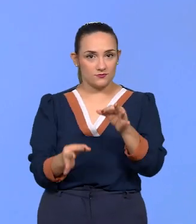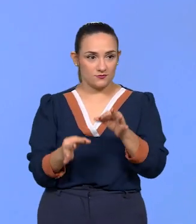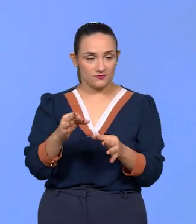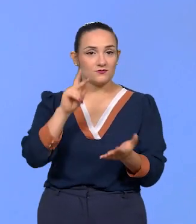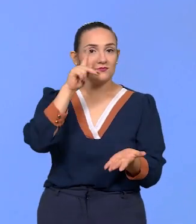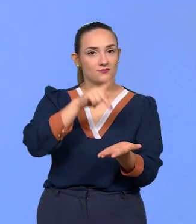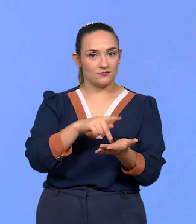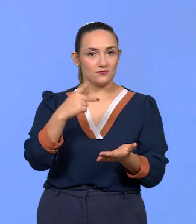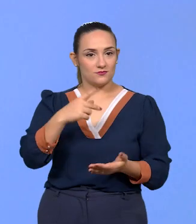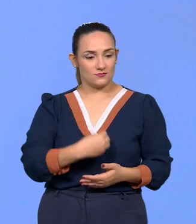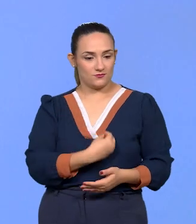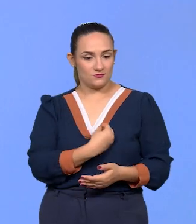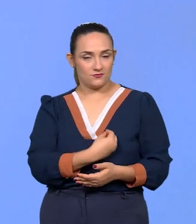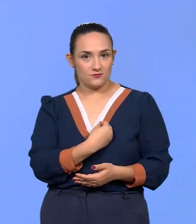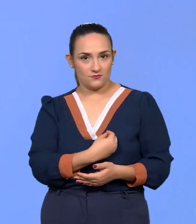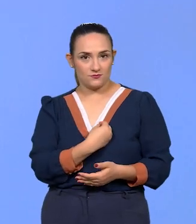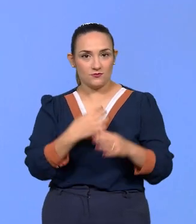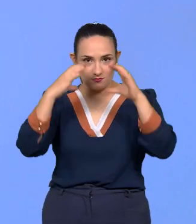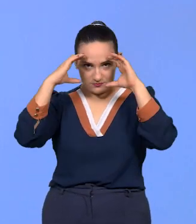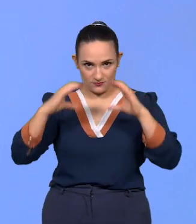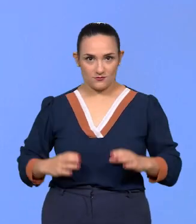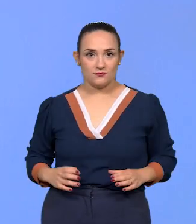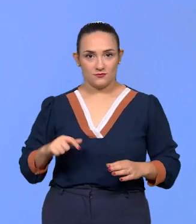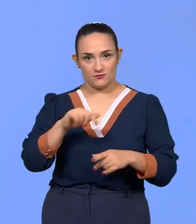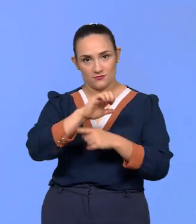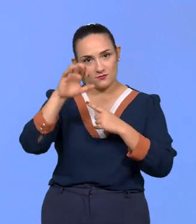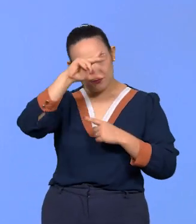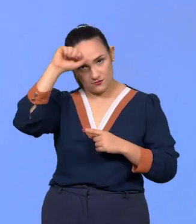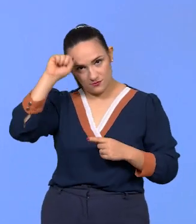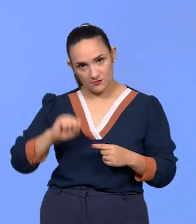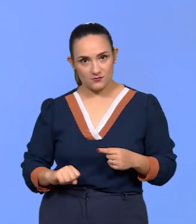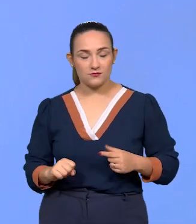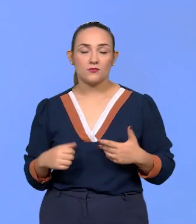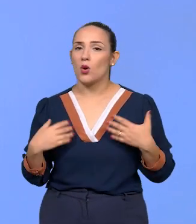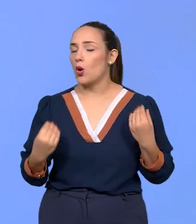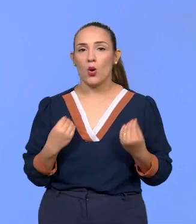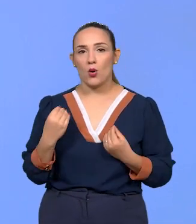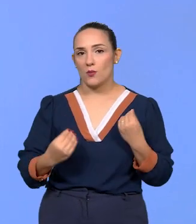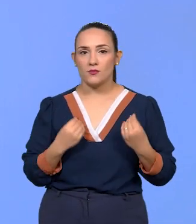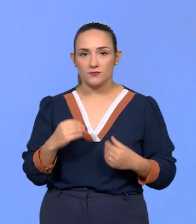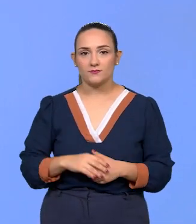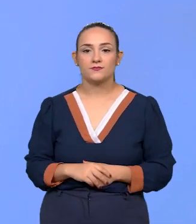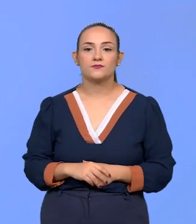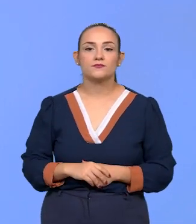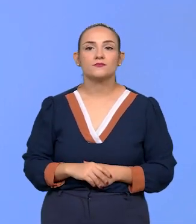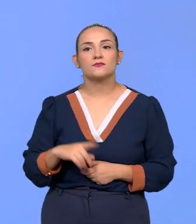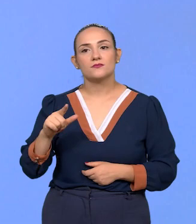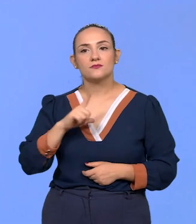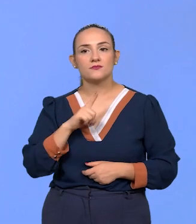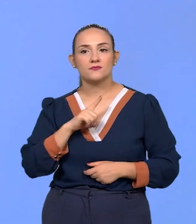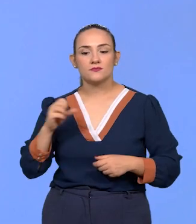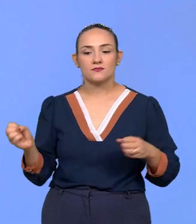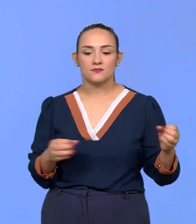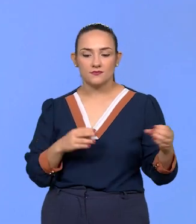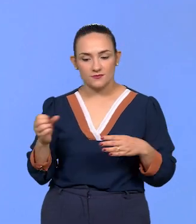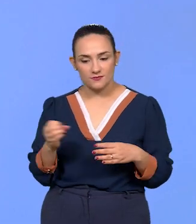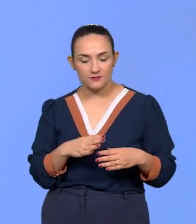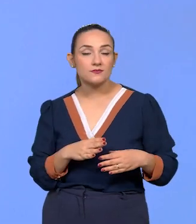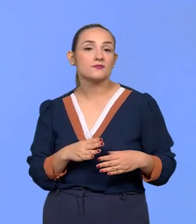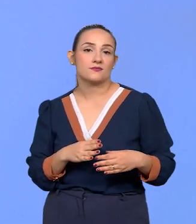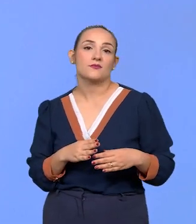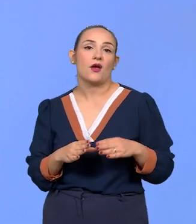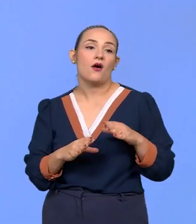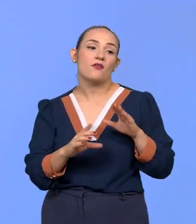consequências reais para a sua vida, do cidadão sul-mato-grossense. Isso pode acontecer, obviamente, por meio de uma inovação legislativa ou